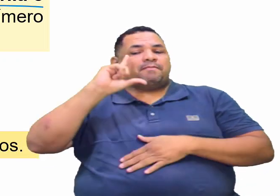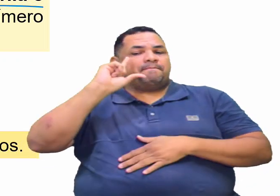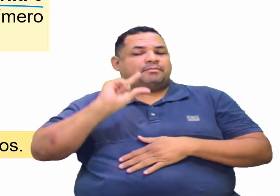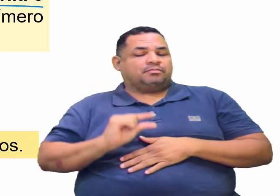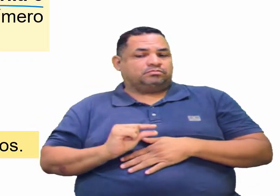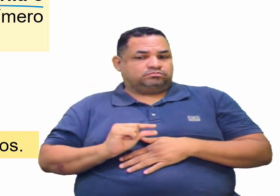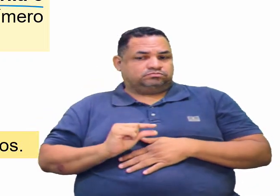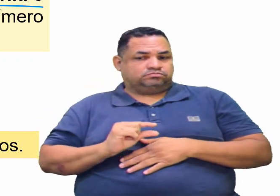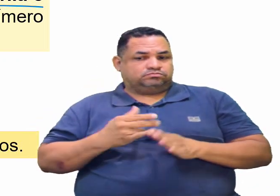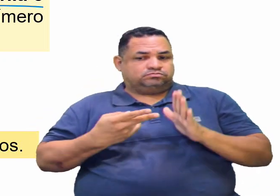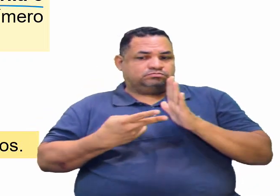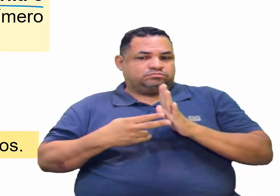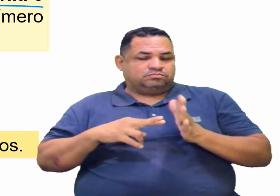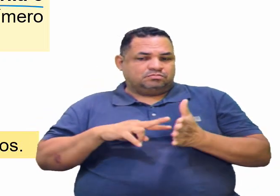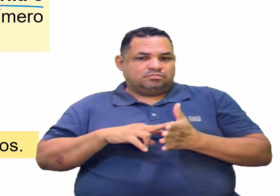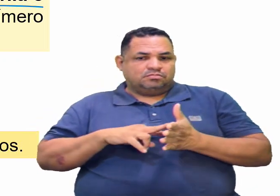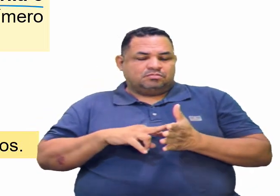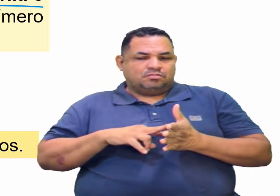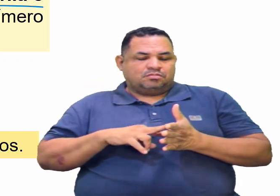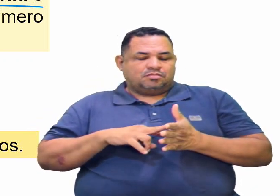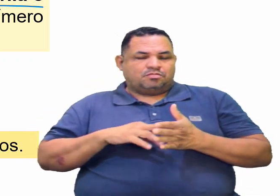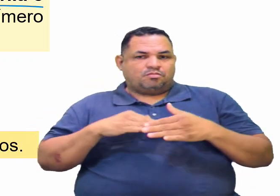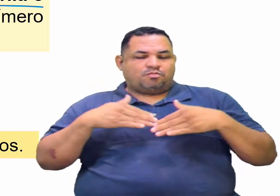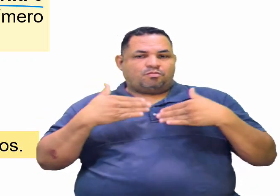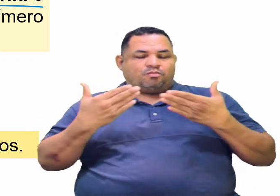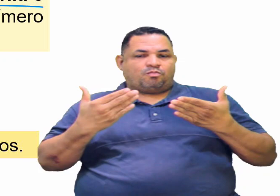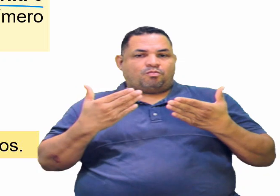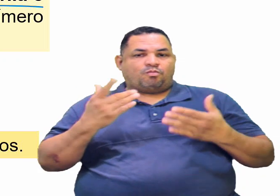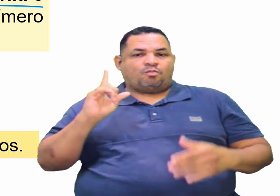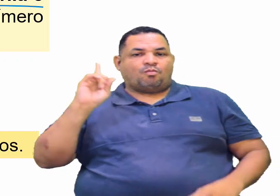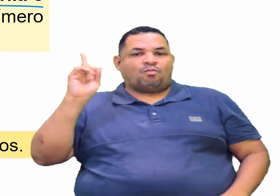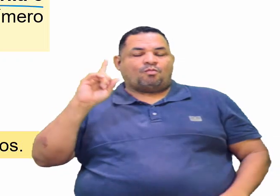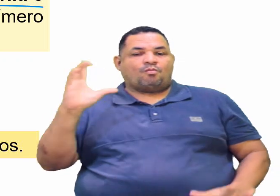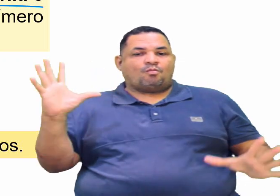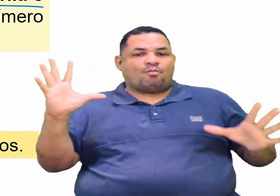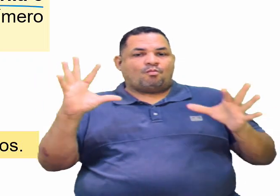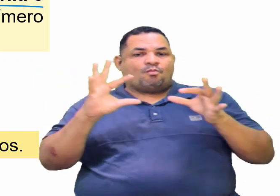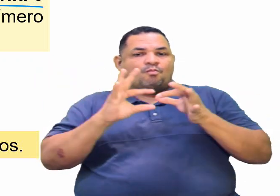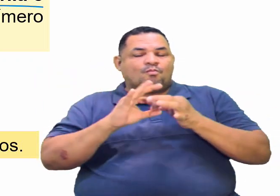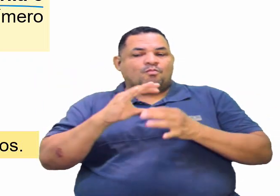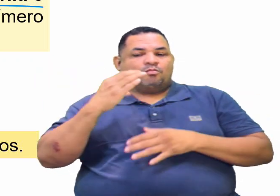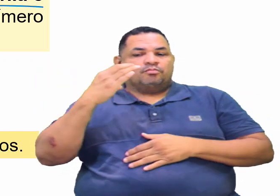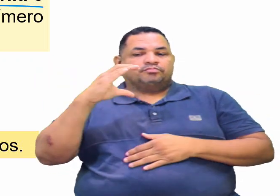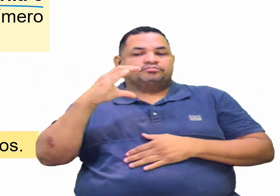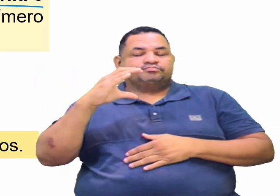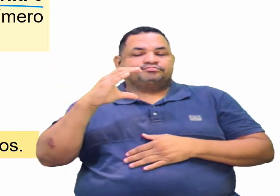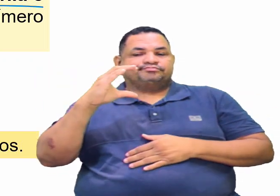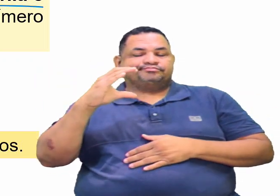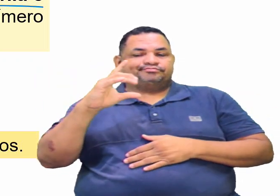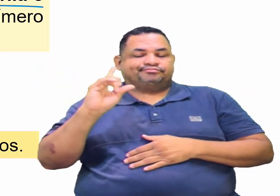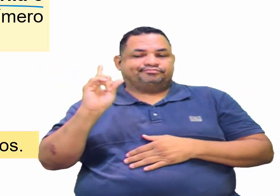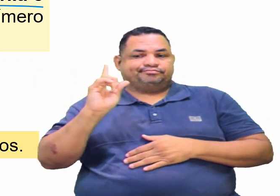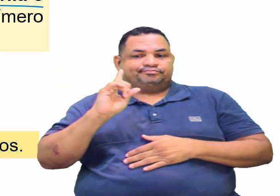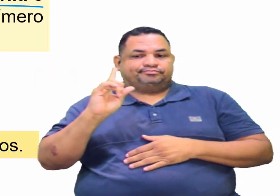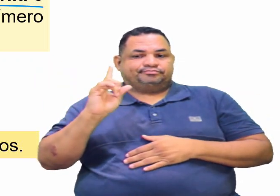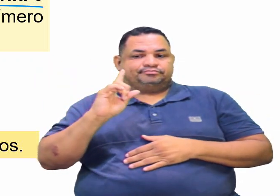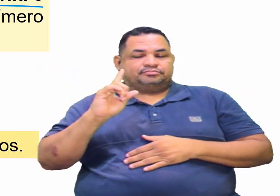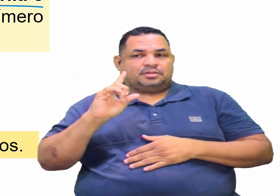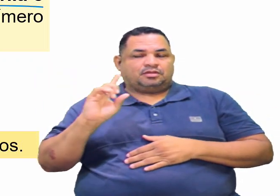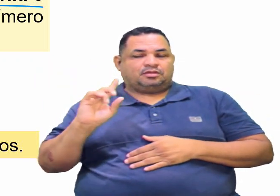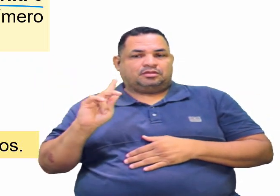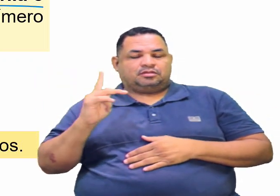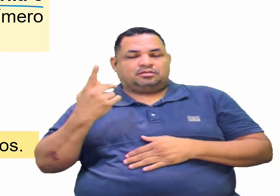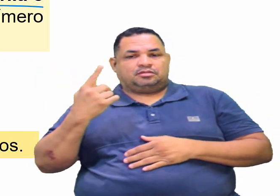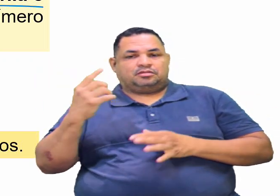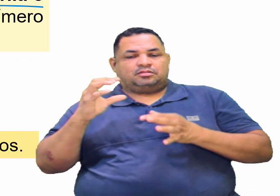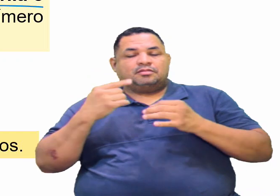menor, significa dizer que aqui ligada a esse carbono não é um hidrogênio